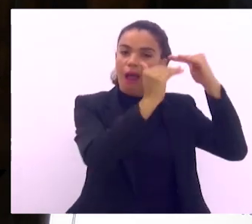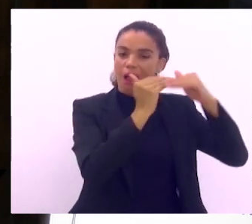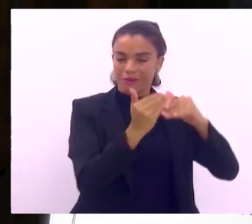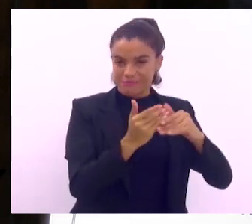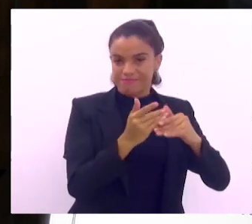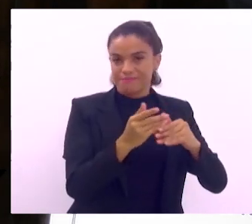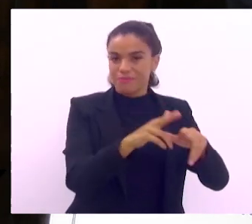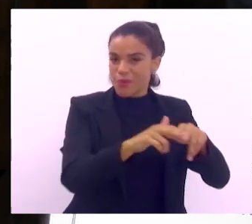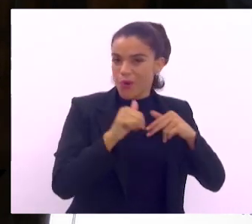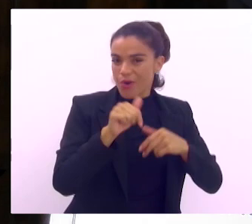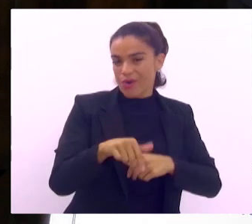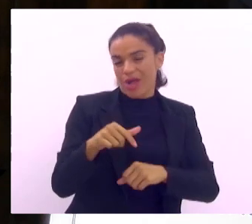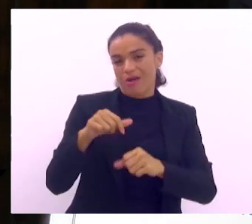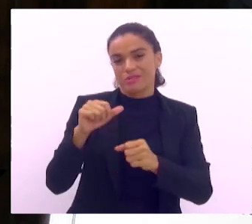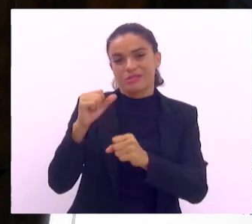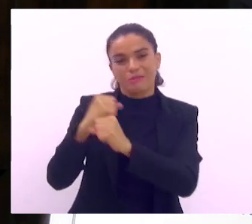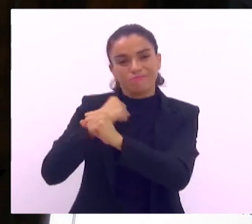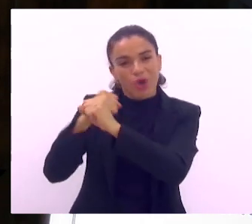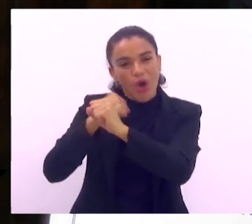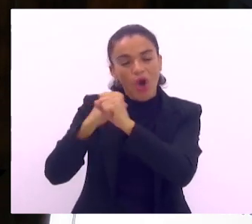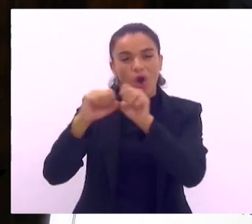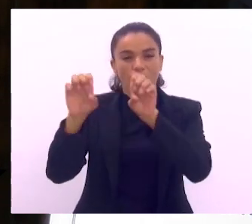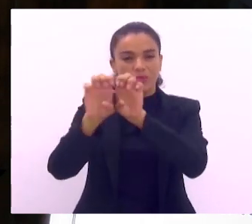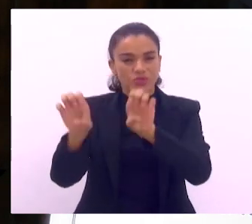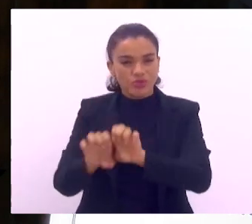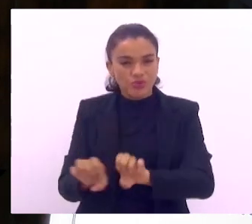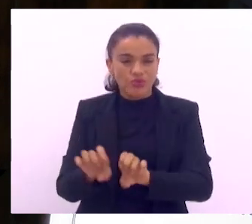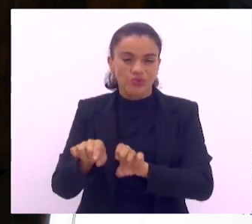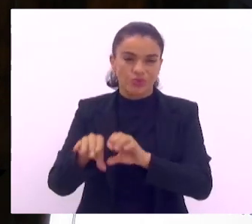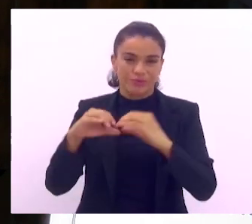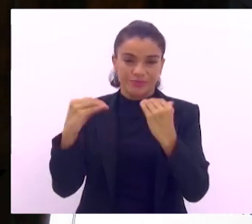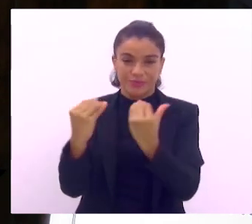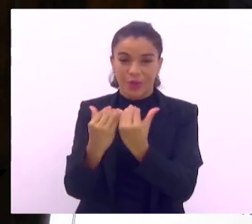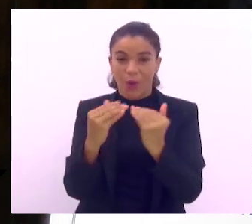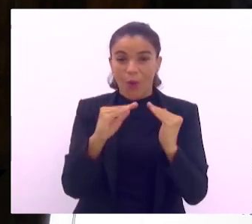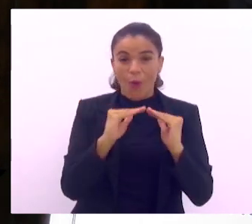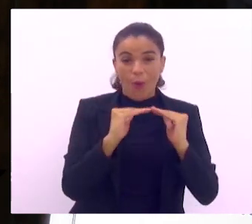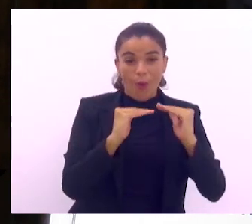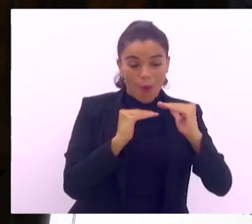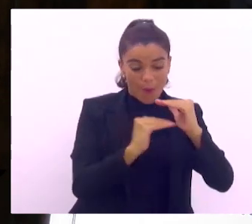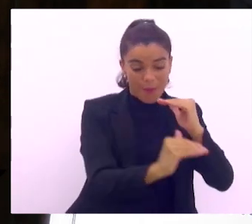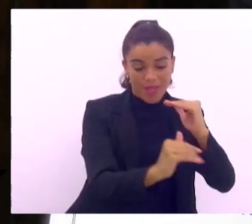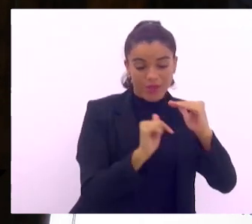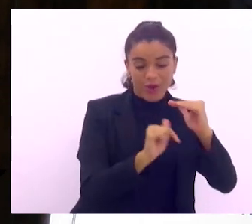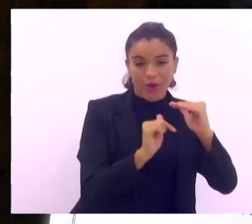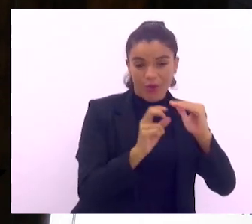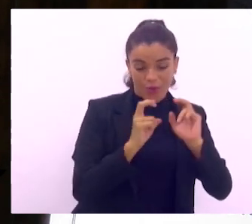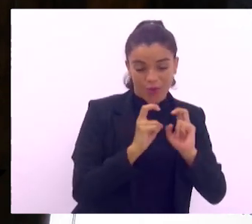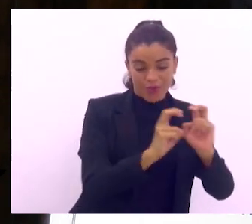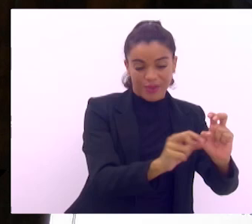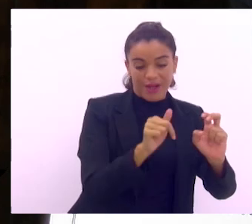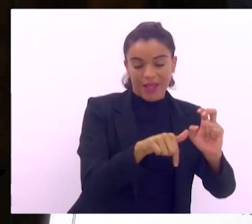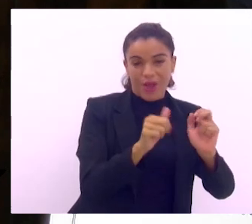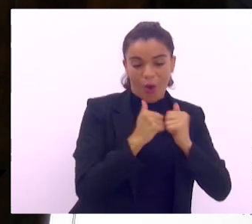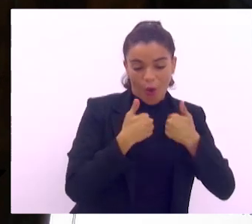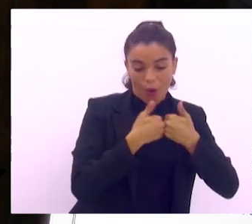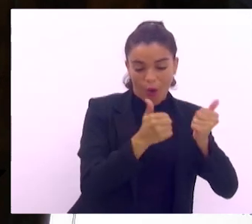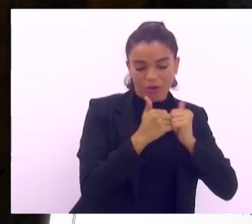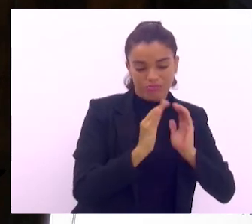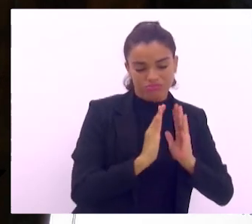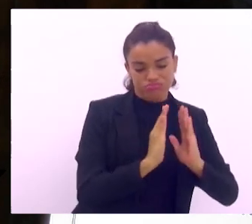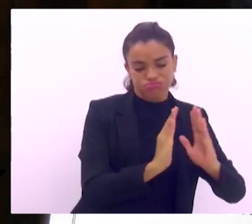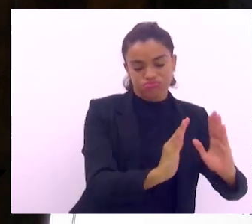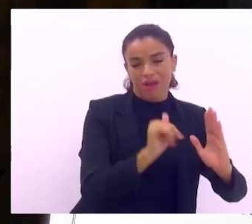reconstrução do estádio. O metrô está ali ao lado, o trem, os ônibus, é um local